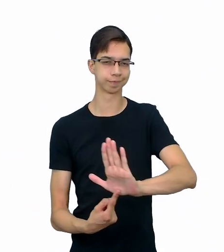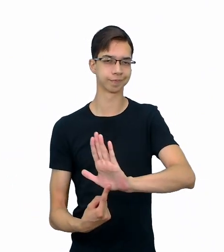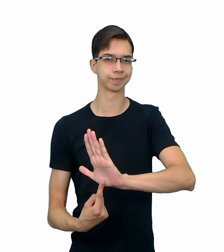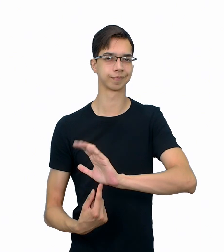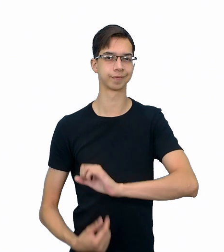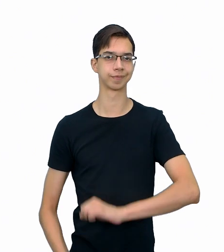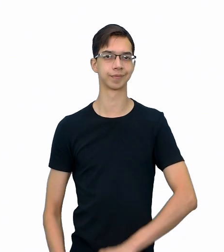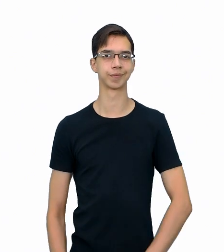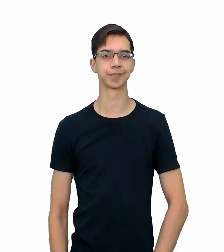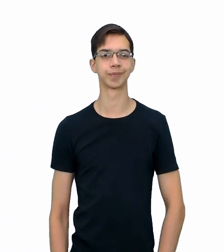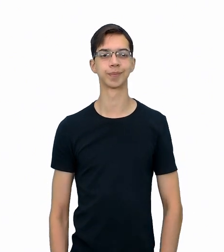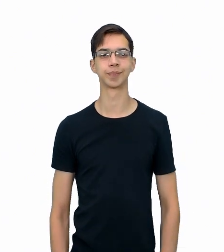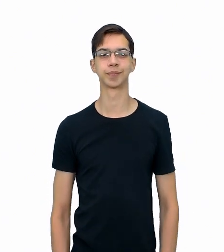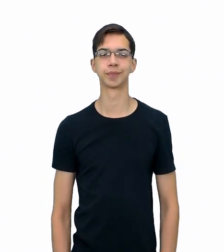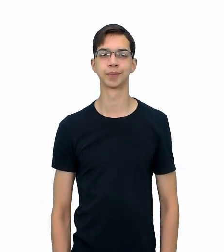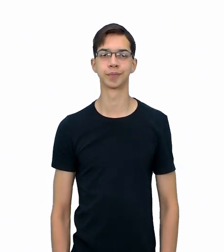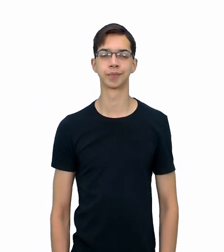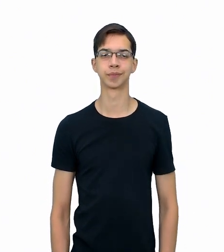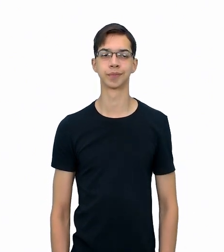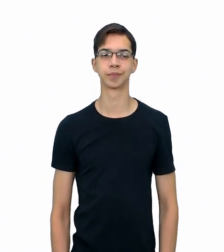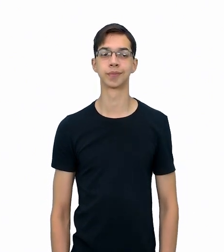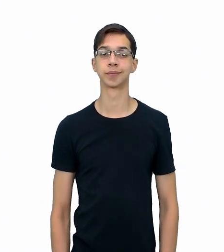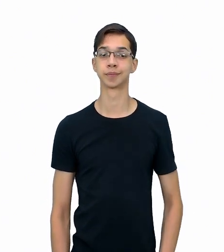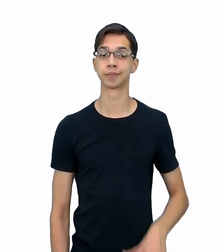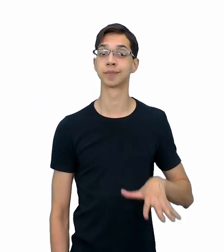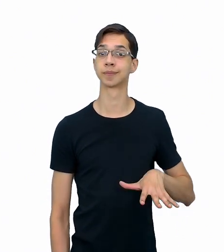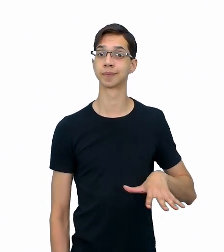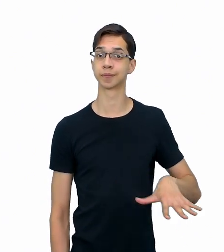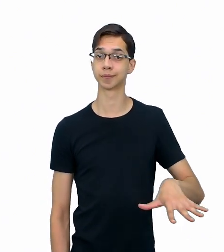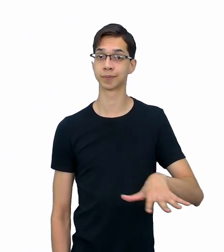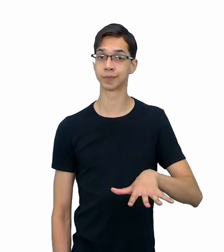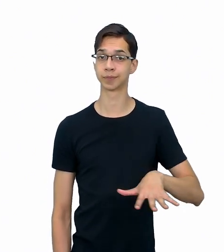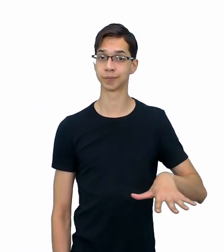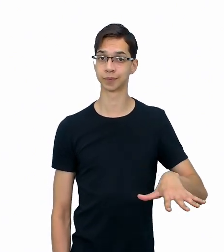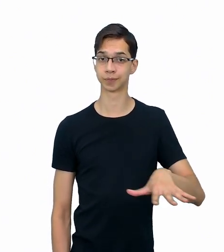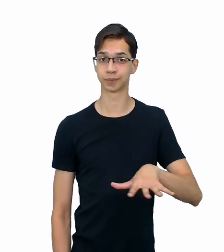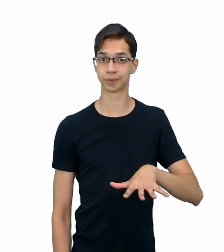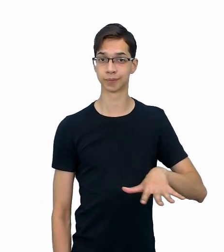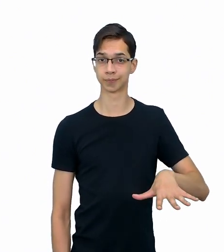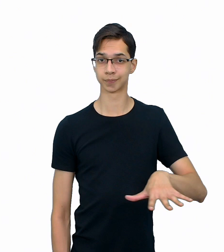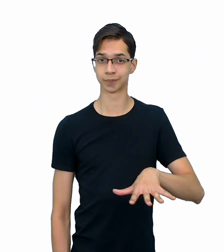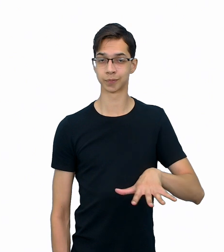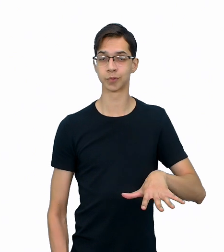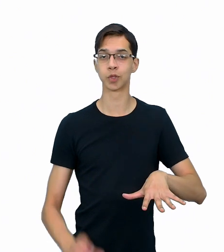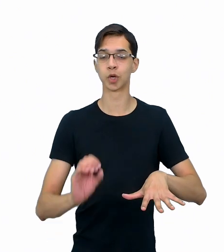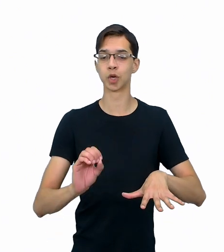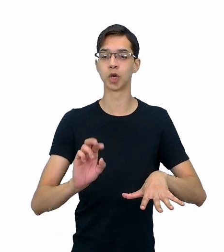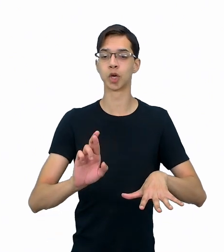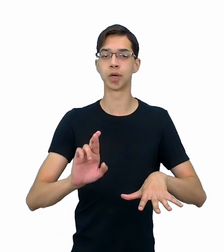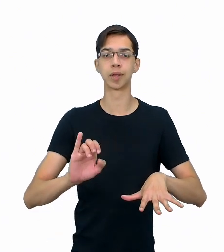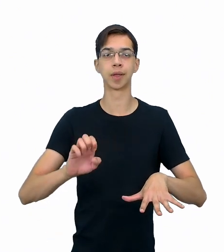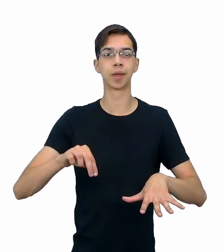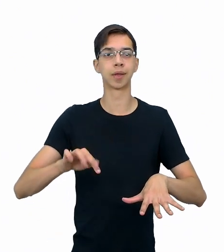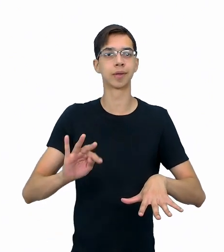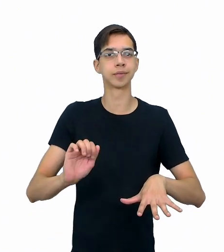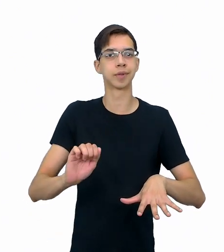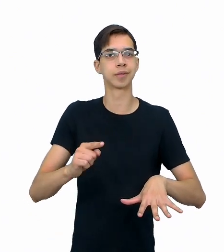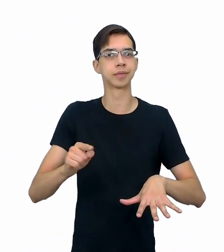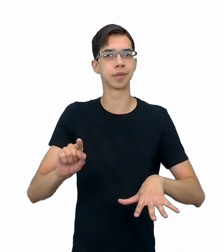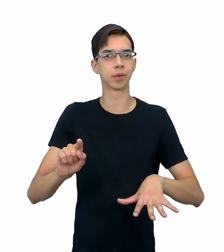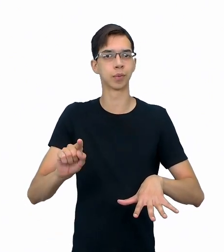Então, a gente tem aí o campo das orientações espaciais e também